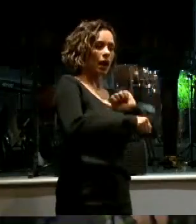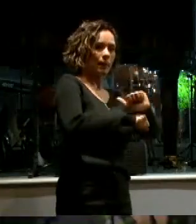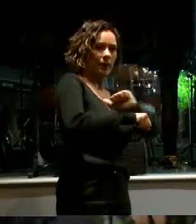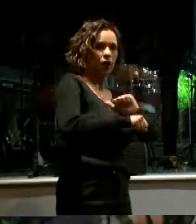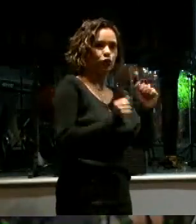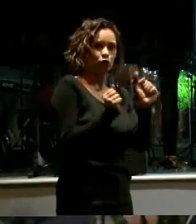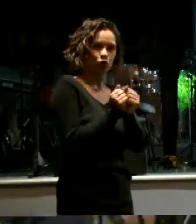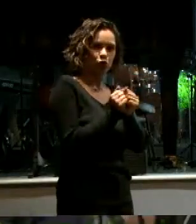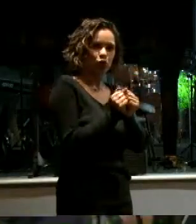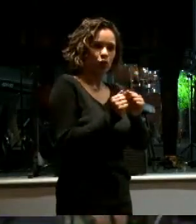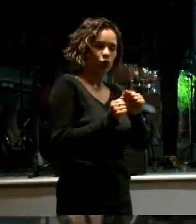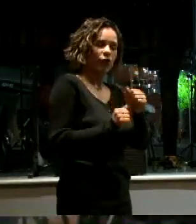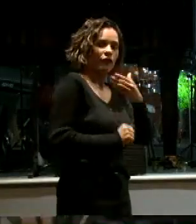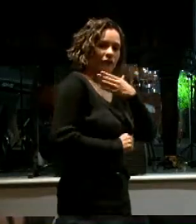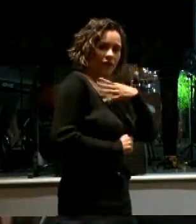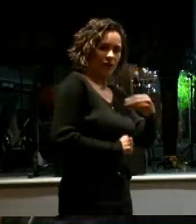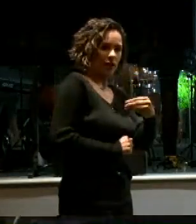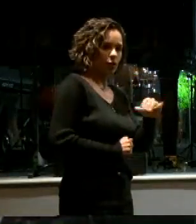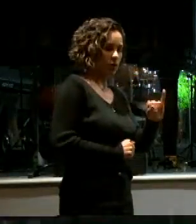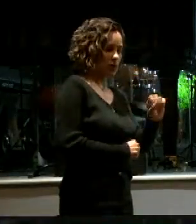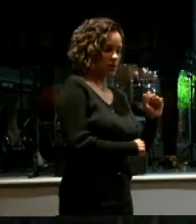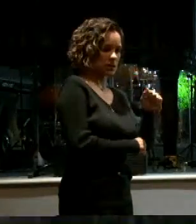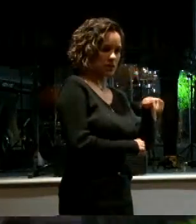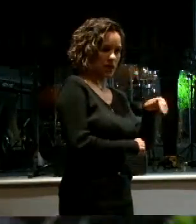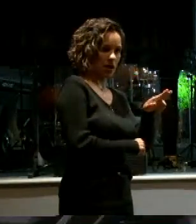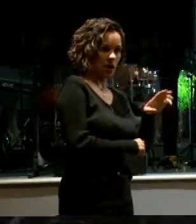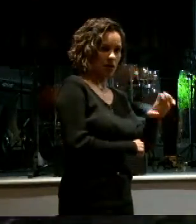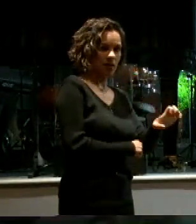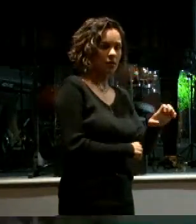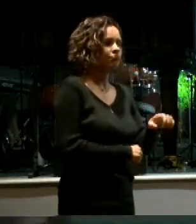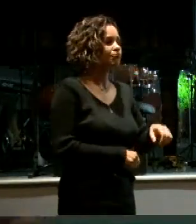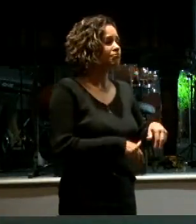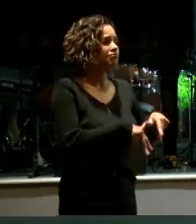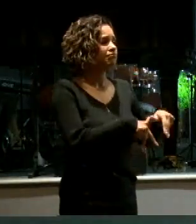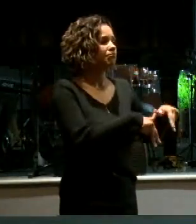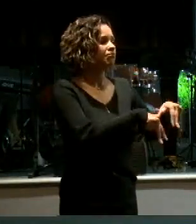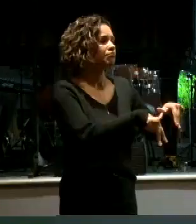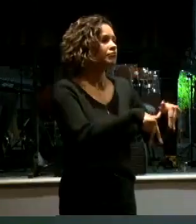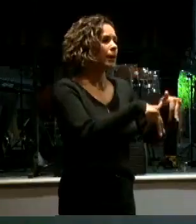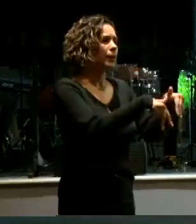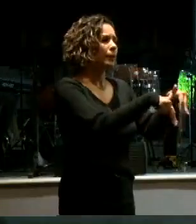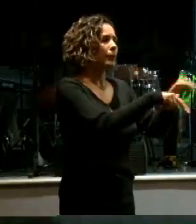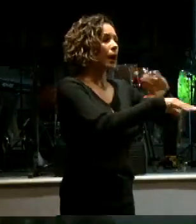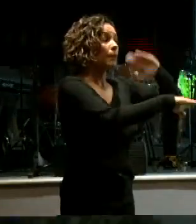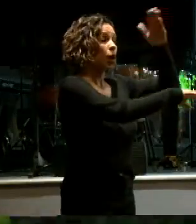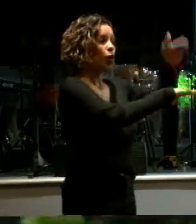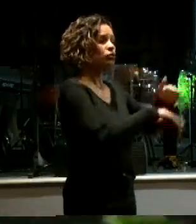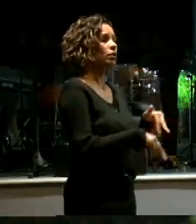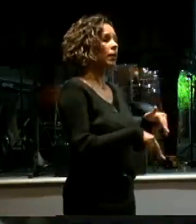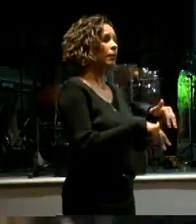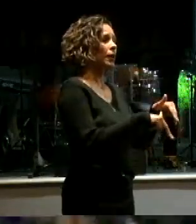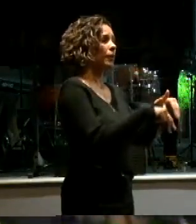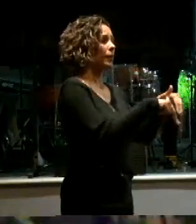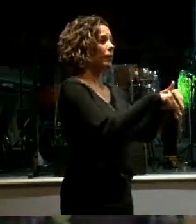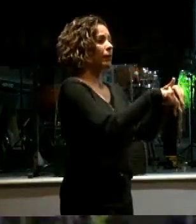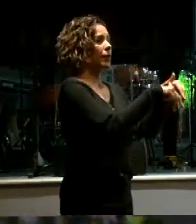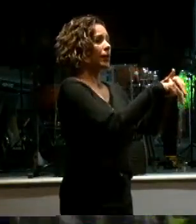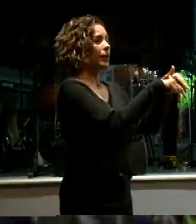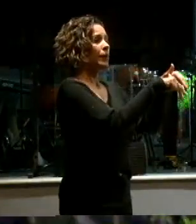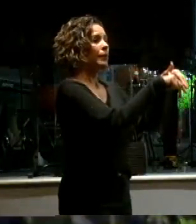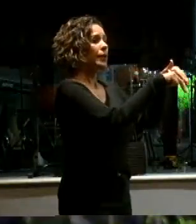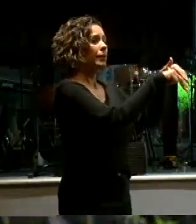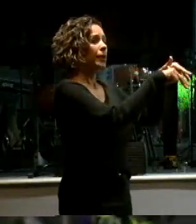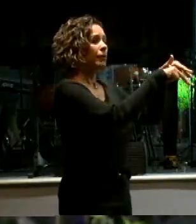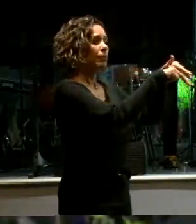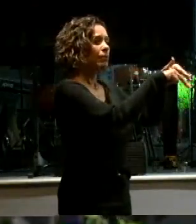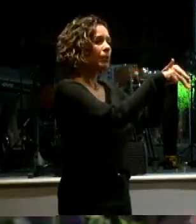e ele sabia que ele ia matar Isaac. Então Isaac morreu no seu coração, E quando eles começam a subir um morro,